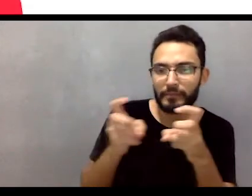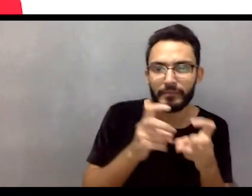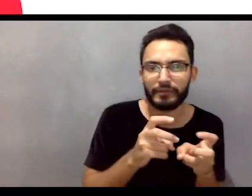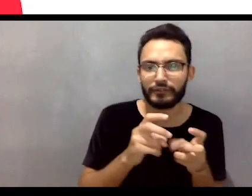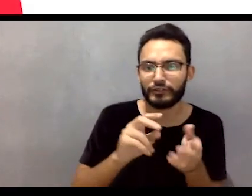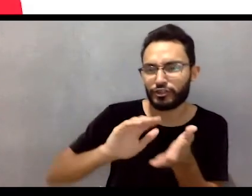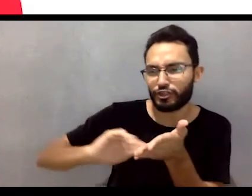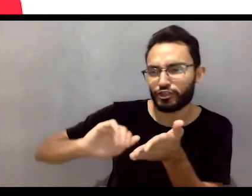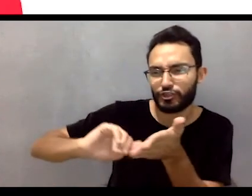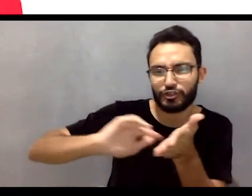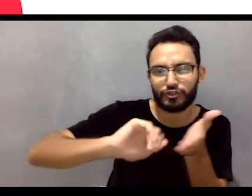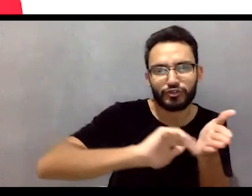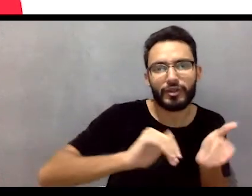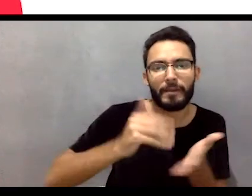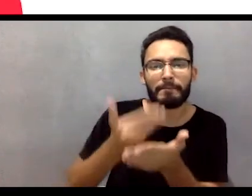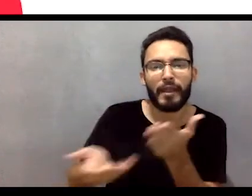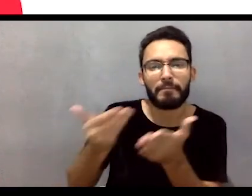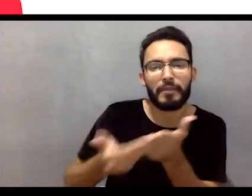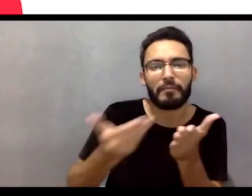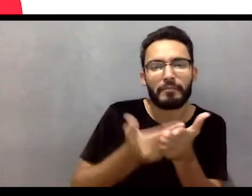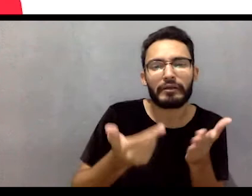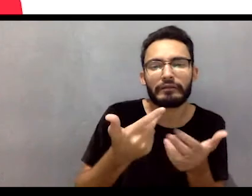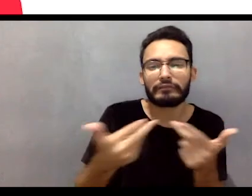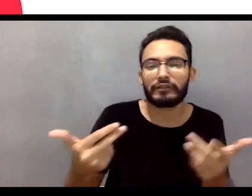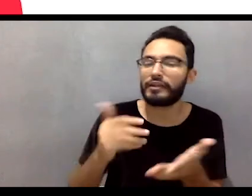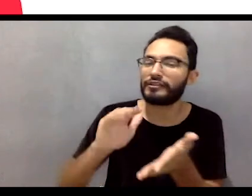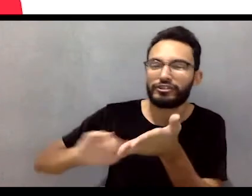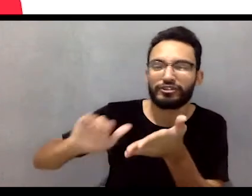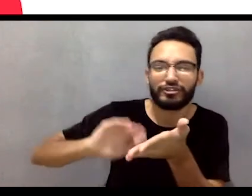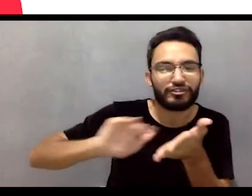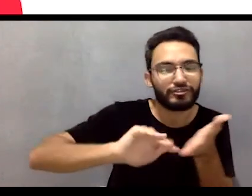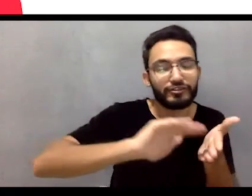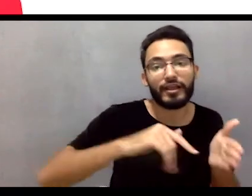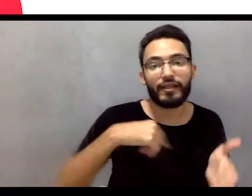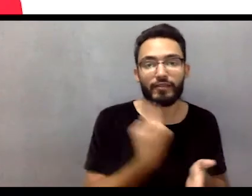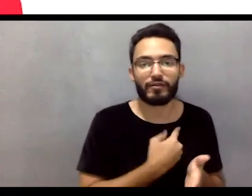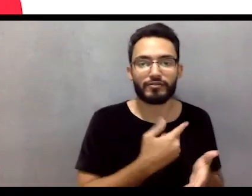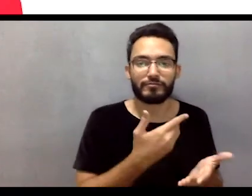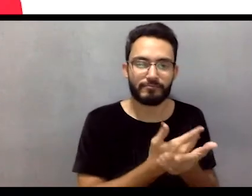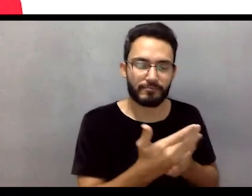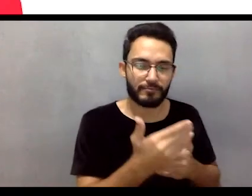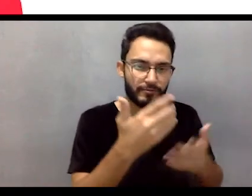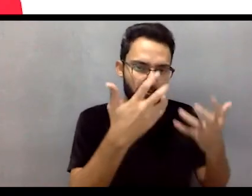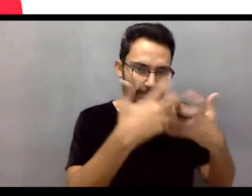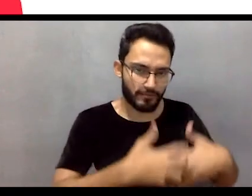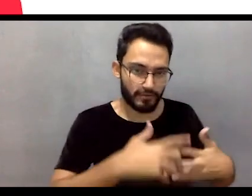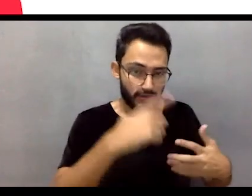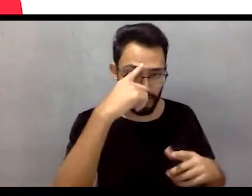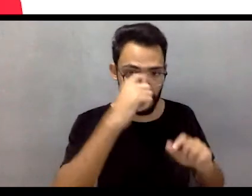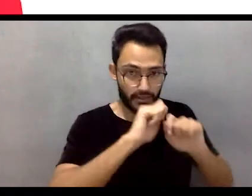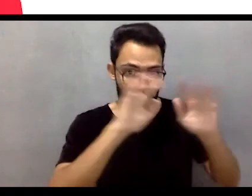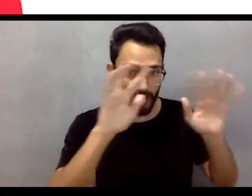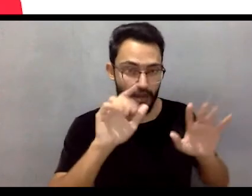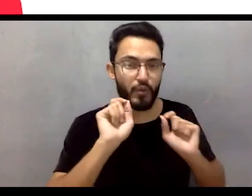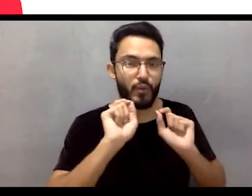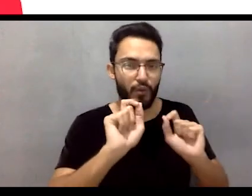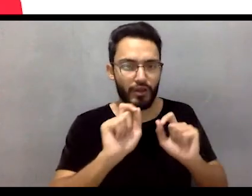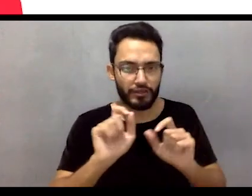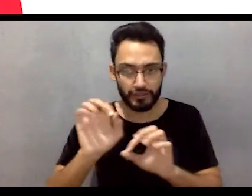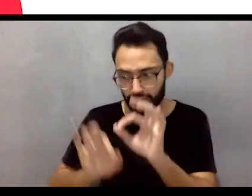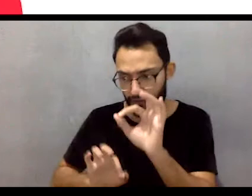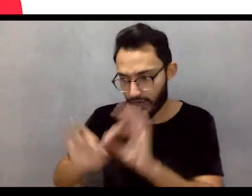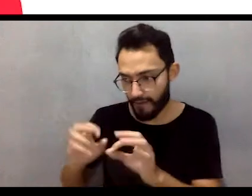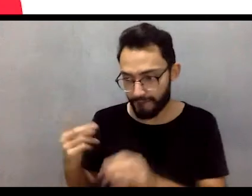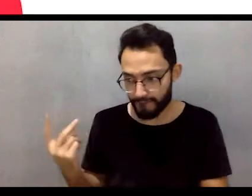eliminar desperdícios. Quando a gente começa a rodar claramente esta engenharia de valor, a